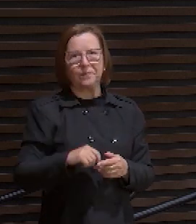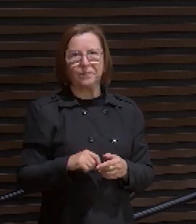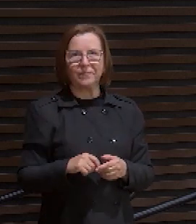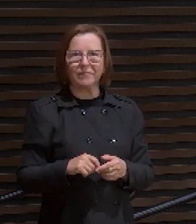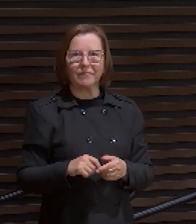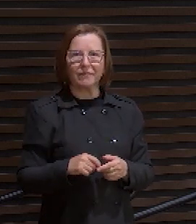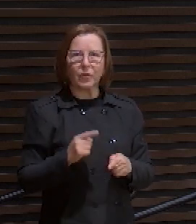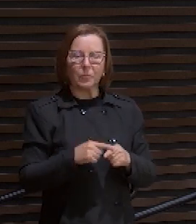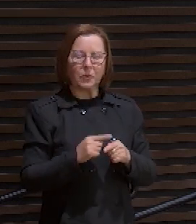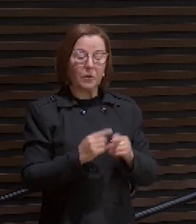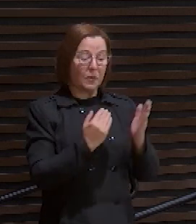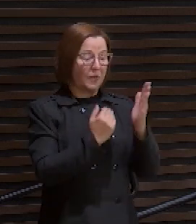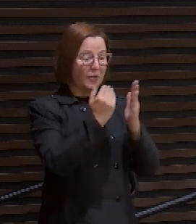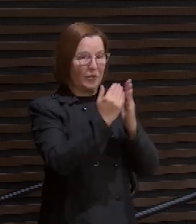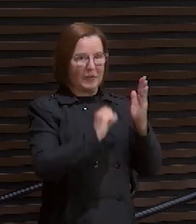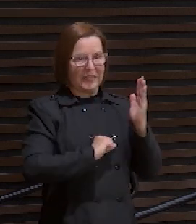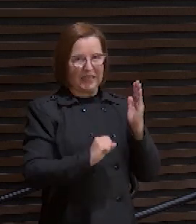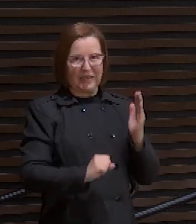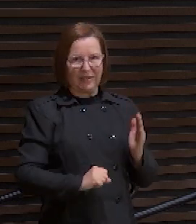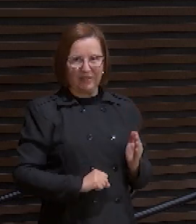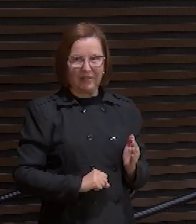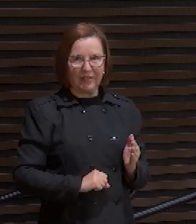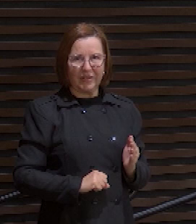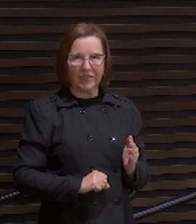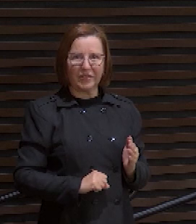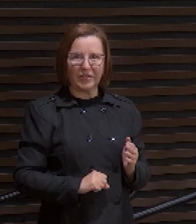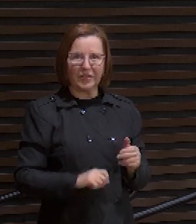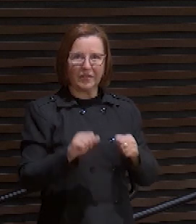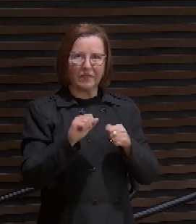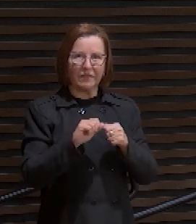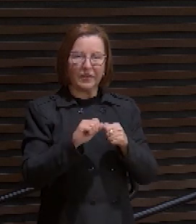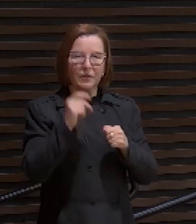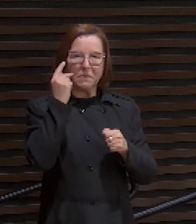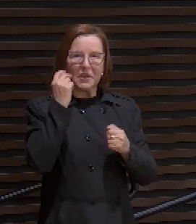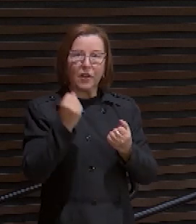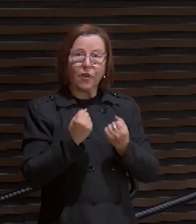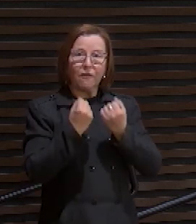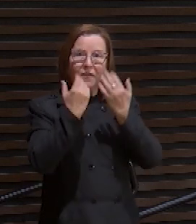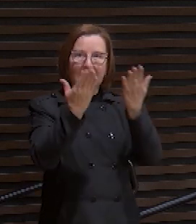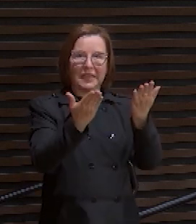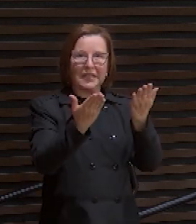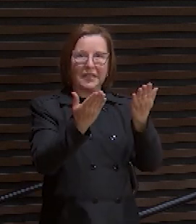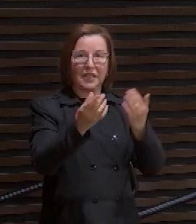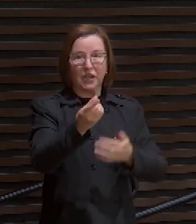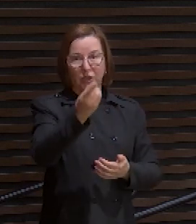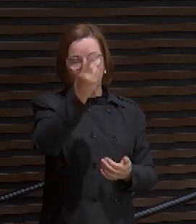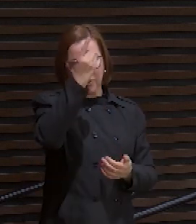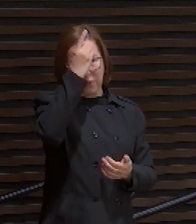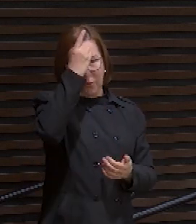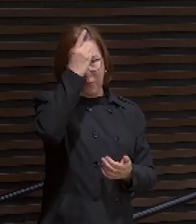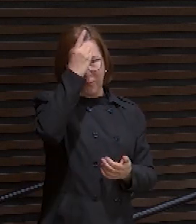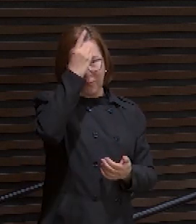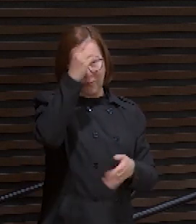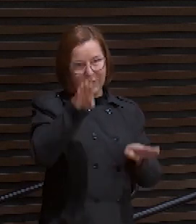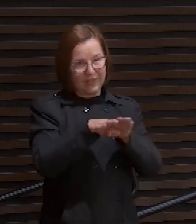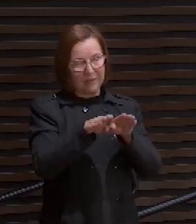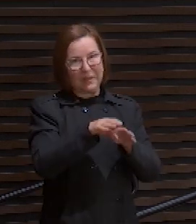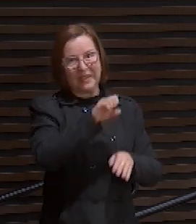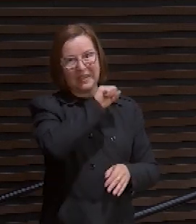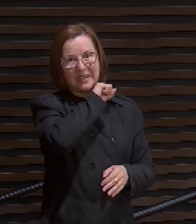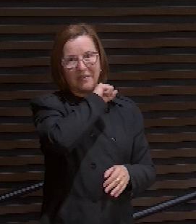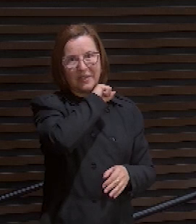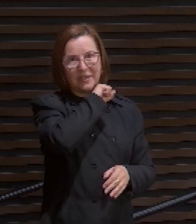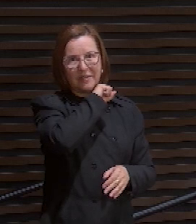Pois todo sumo sacerdote é constituído para oferecer tanto dons como